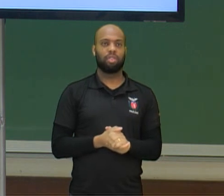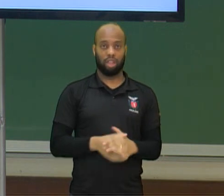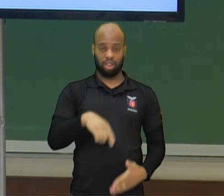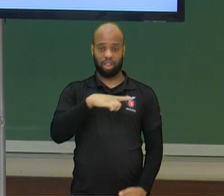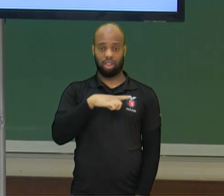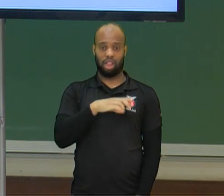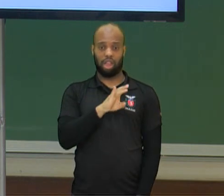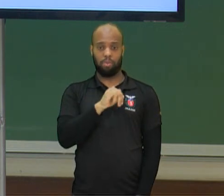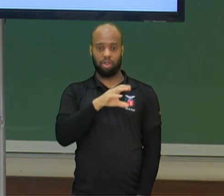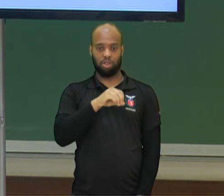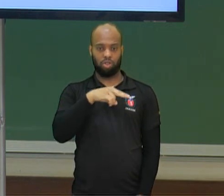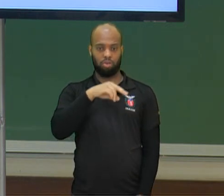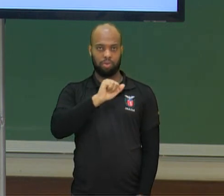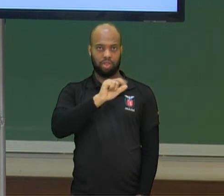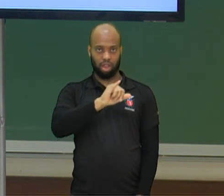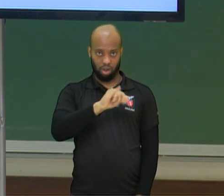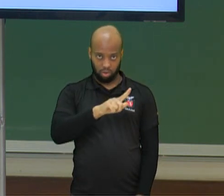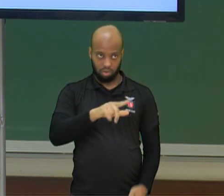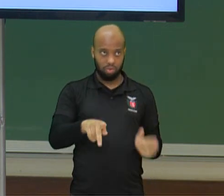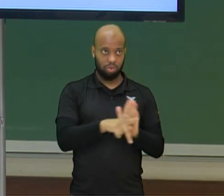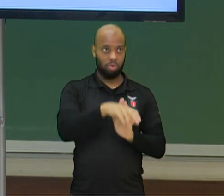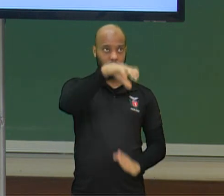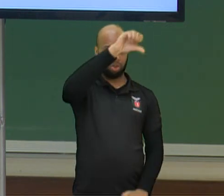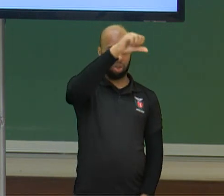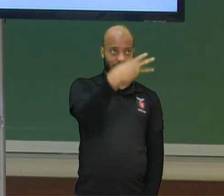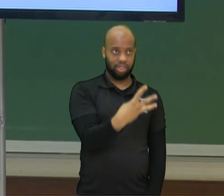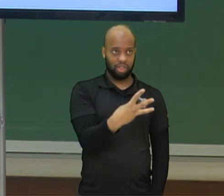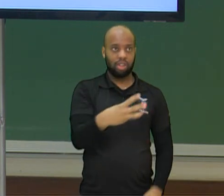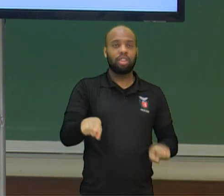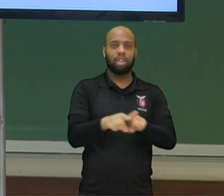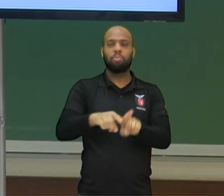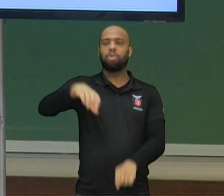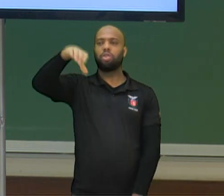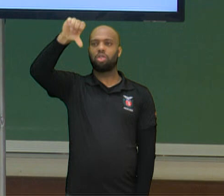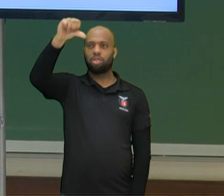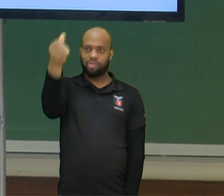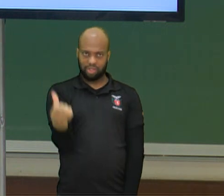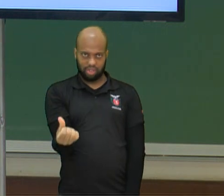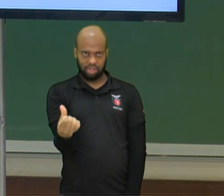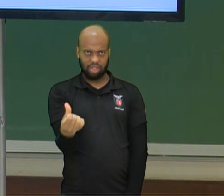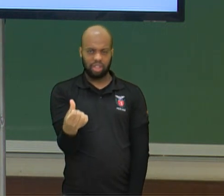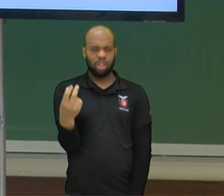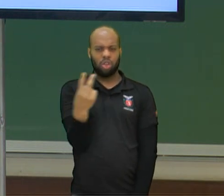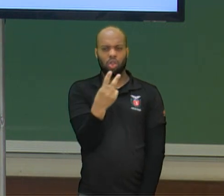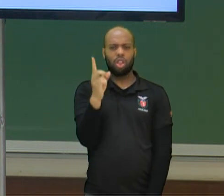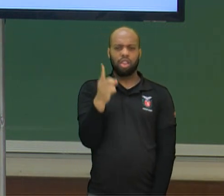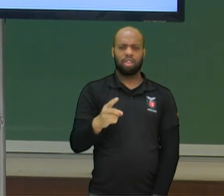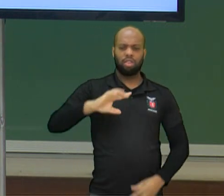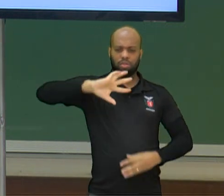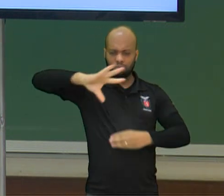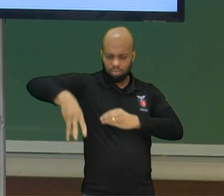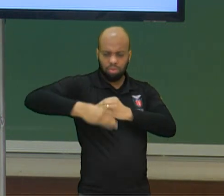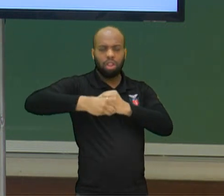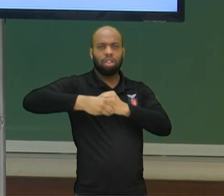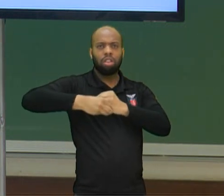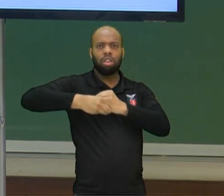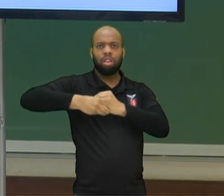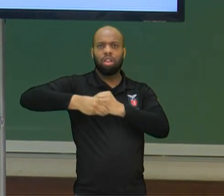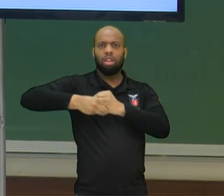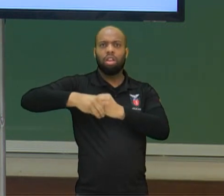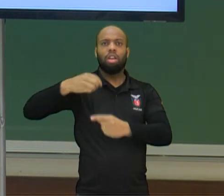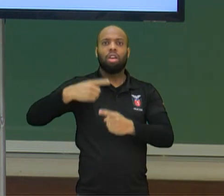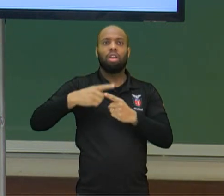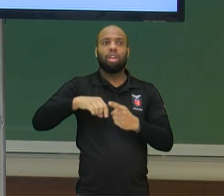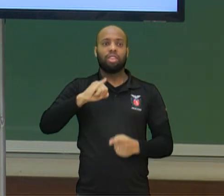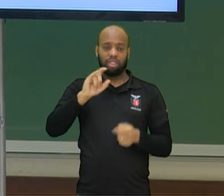Binomial de 9 sobre 3 e binomial de 9 sobre 6. Será que eles são complementares? Se eu fizer o